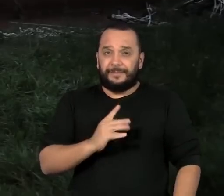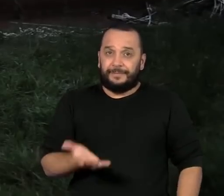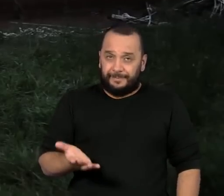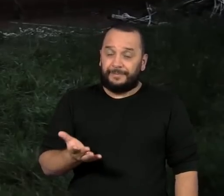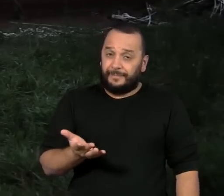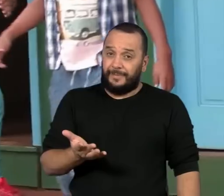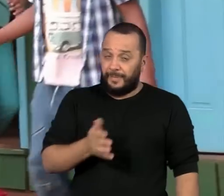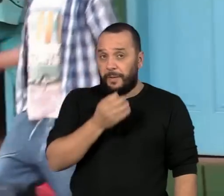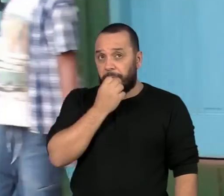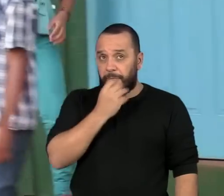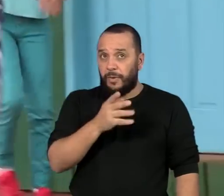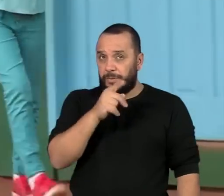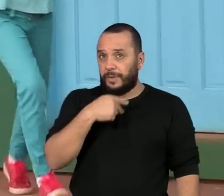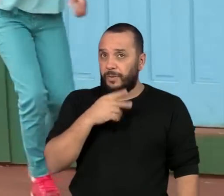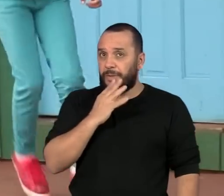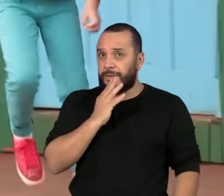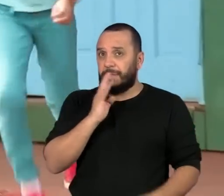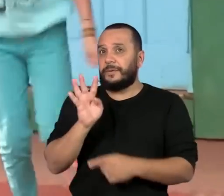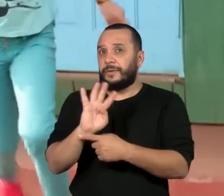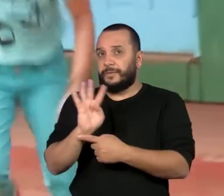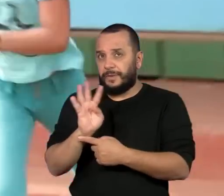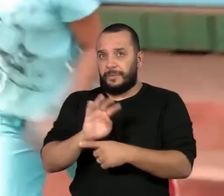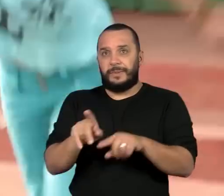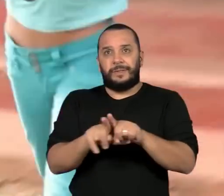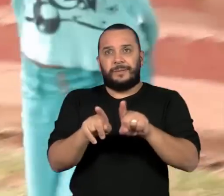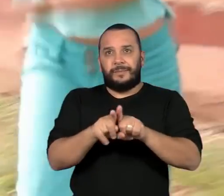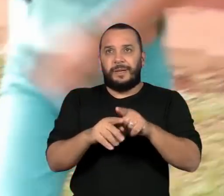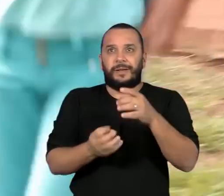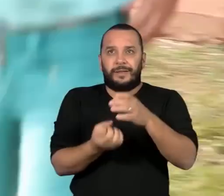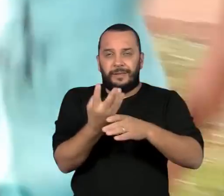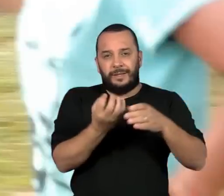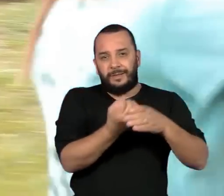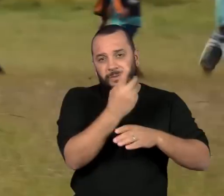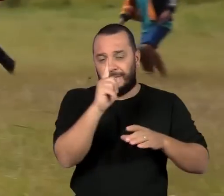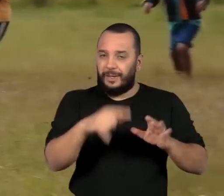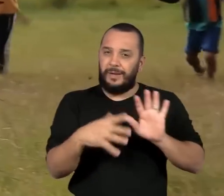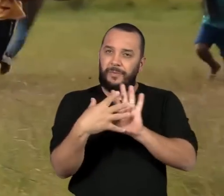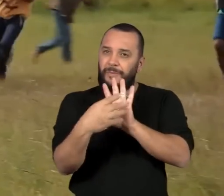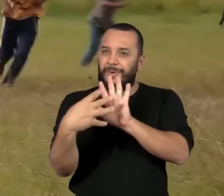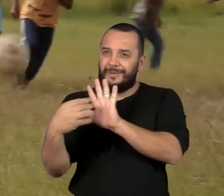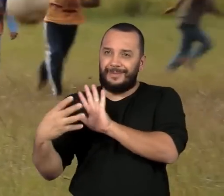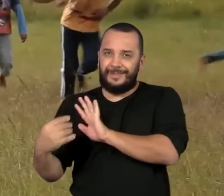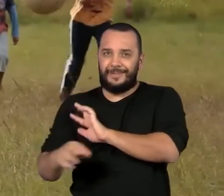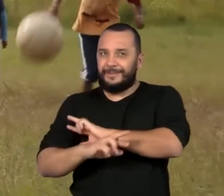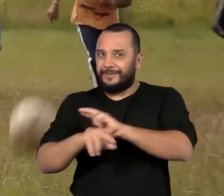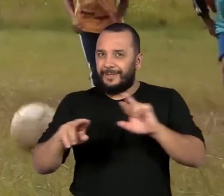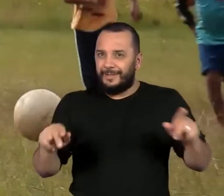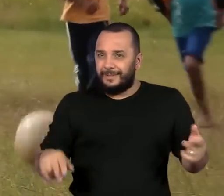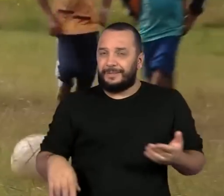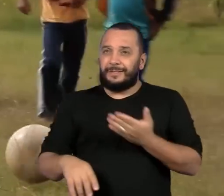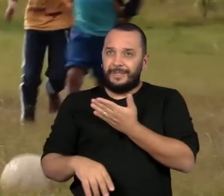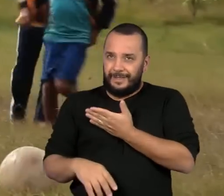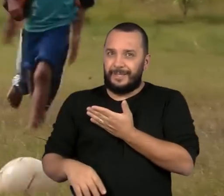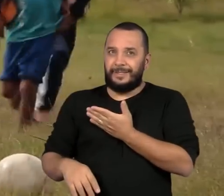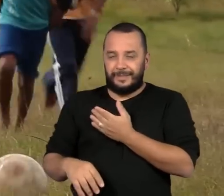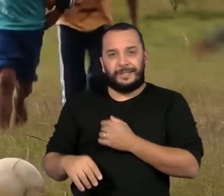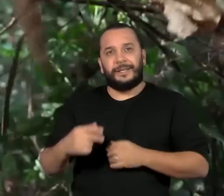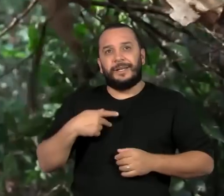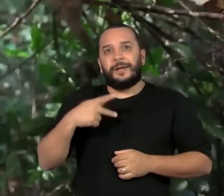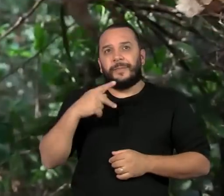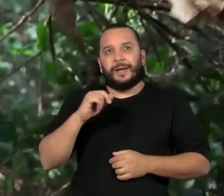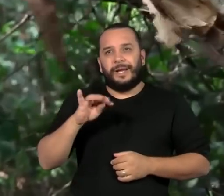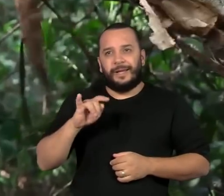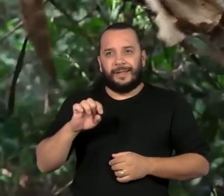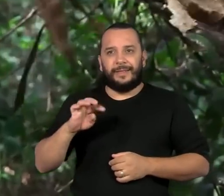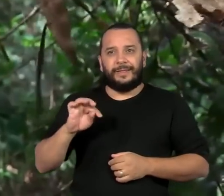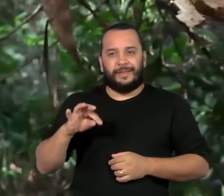Vale a pena conhecer os filmes e suas criadoras. Os exemplos são muitos. Este é Pararretê, de